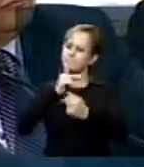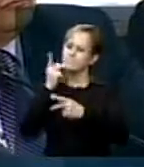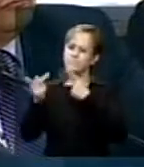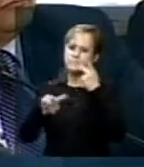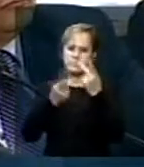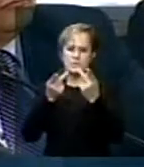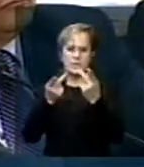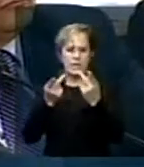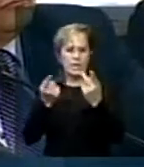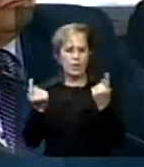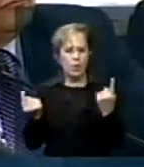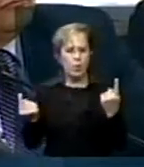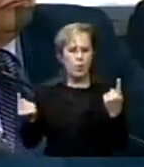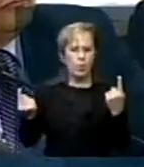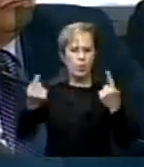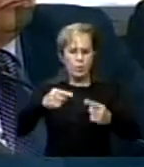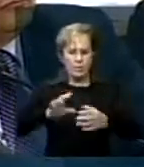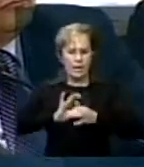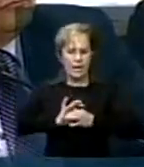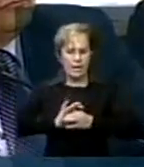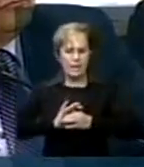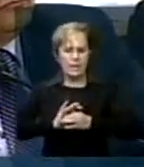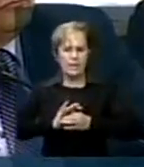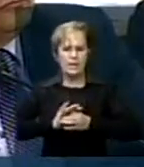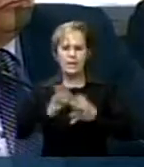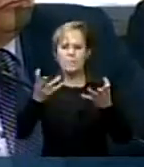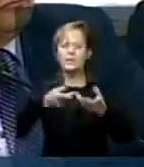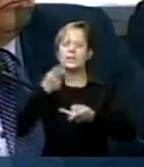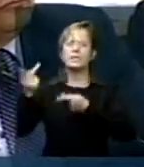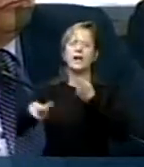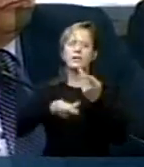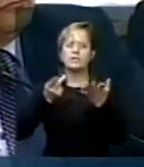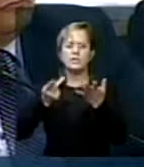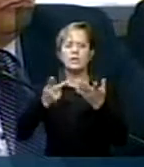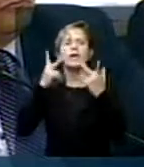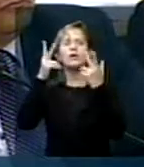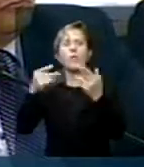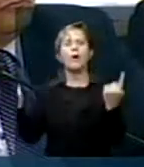investir contra a liberdade de imprensa é investir contra a democracia.